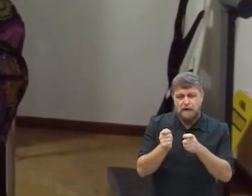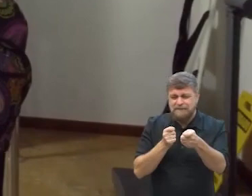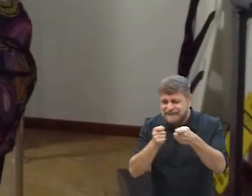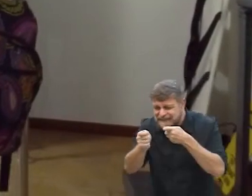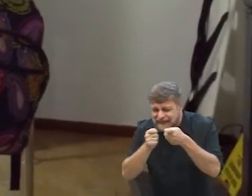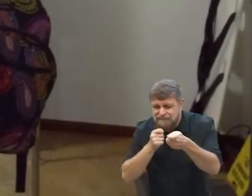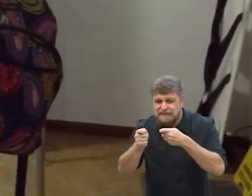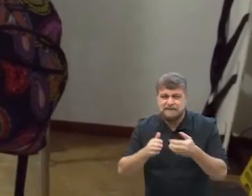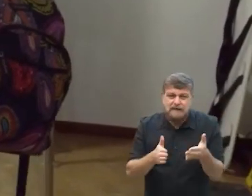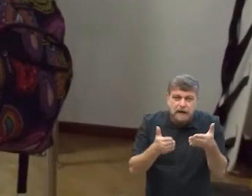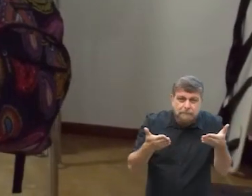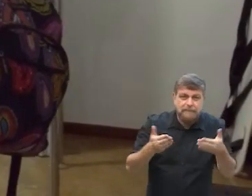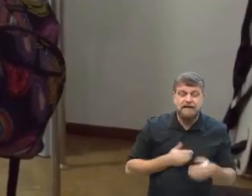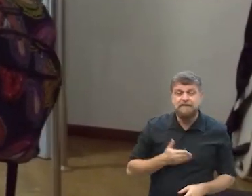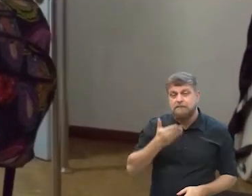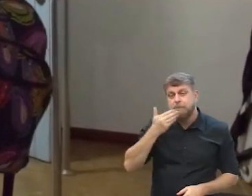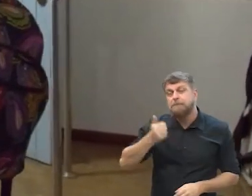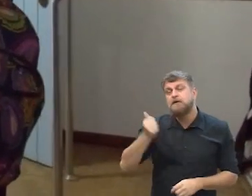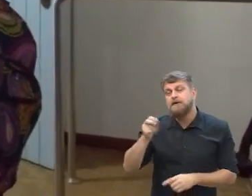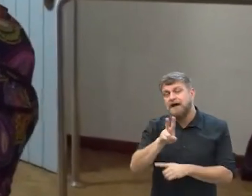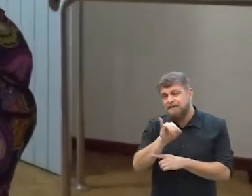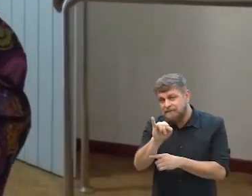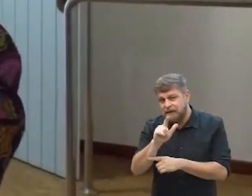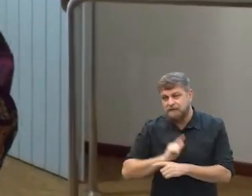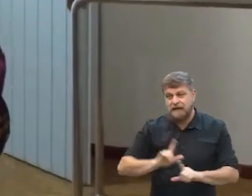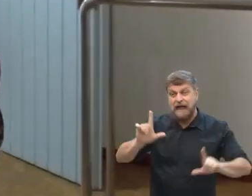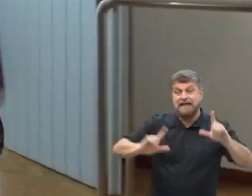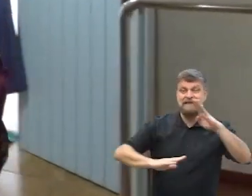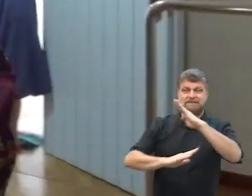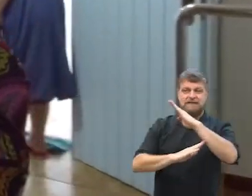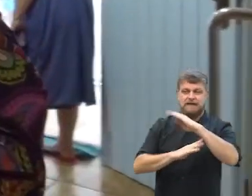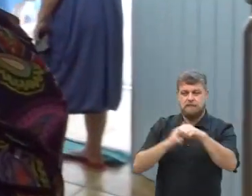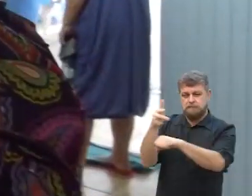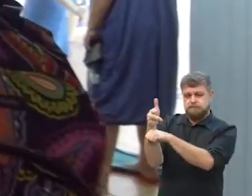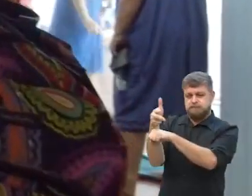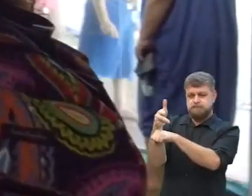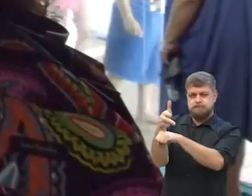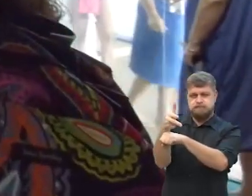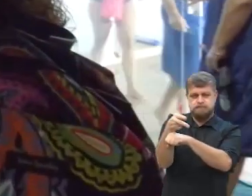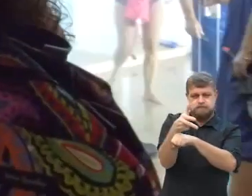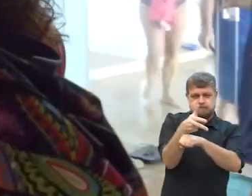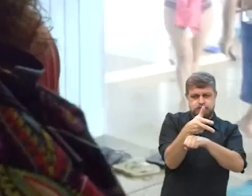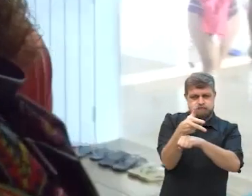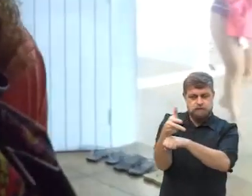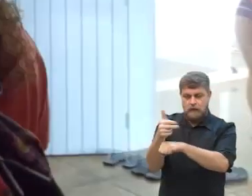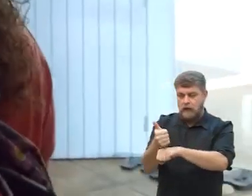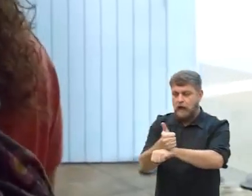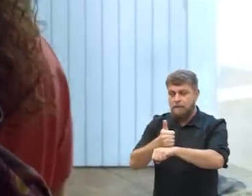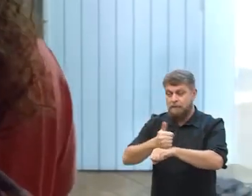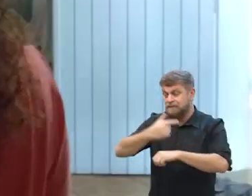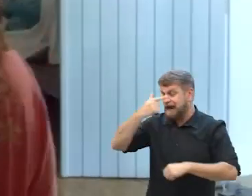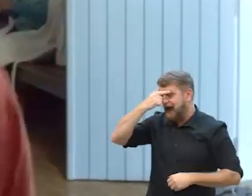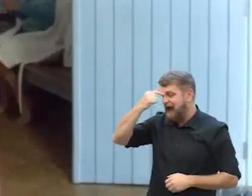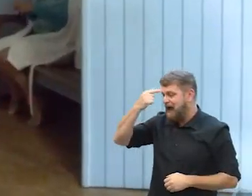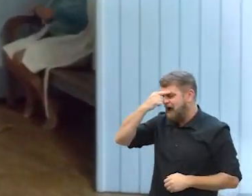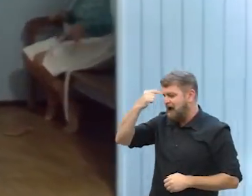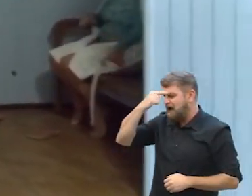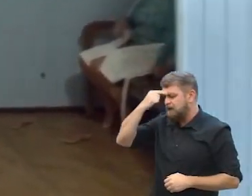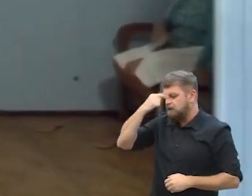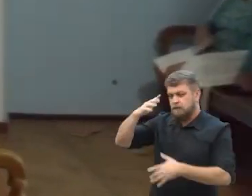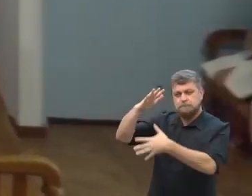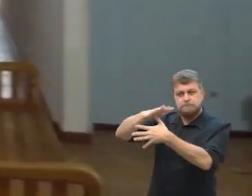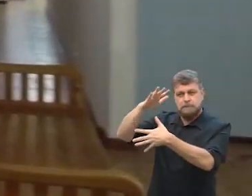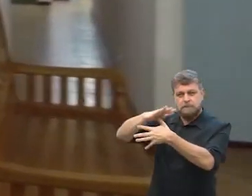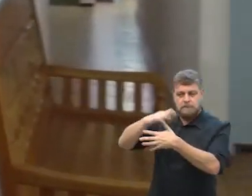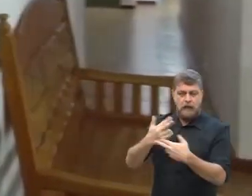faz isso, mas o que vai melhorar? Como a sua TV Câmara, que vai mostrar que é uma profissão de nível superior,